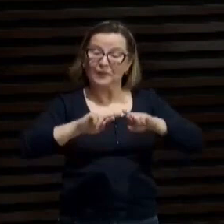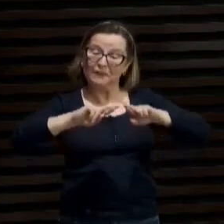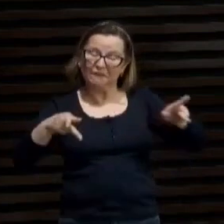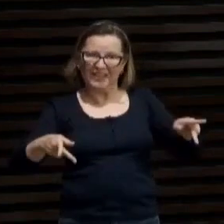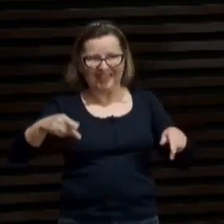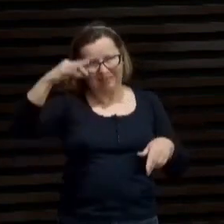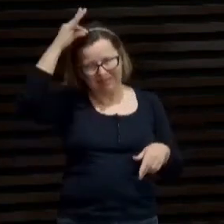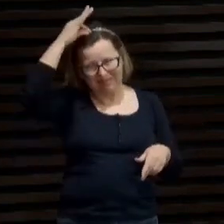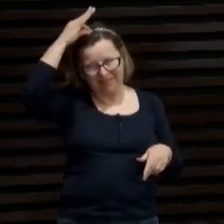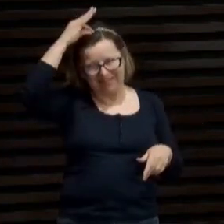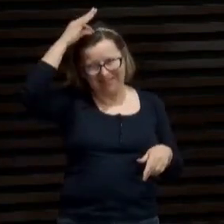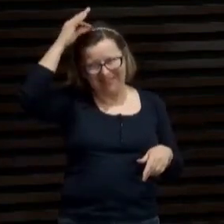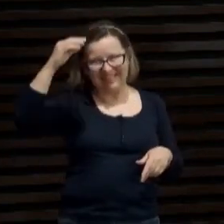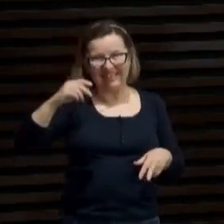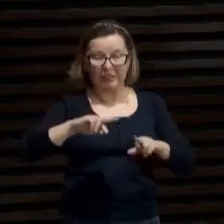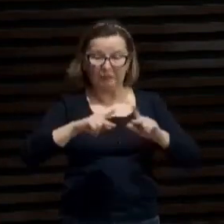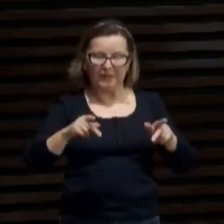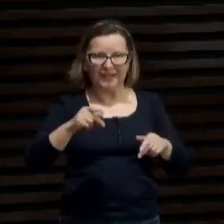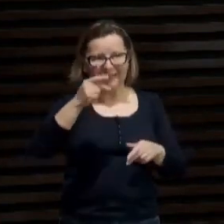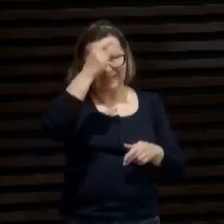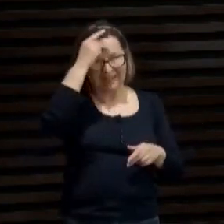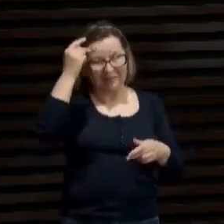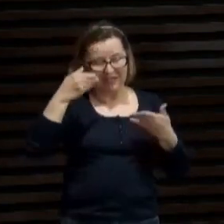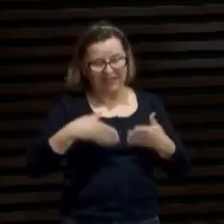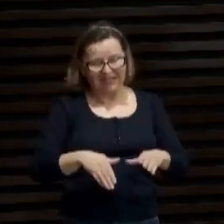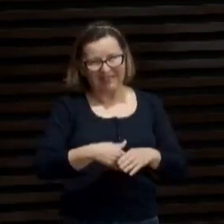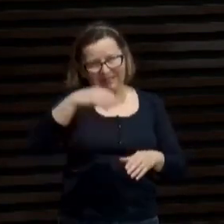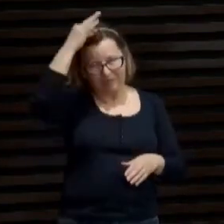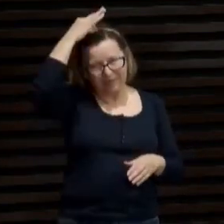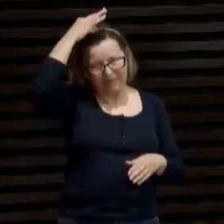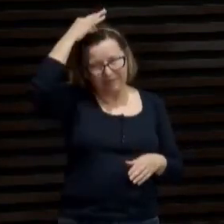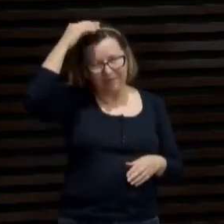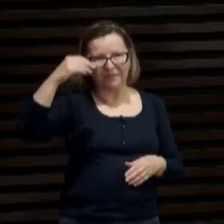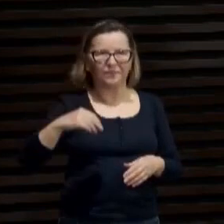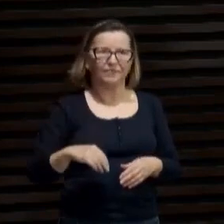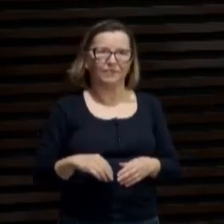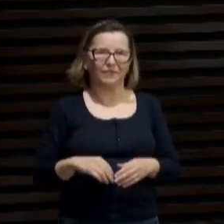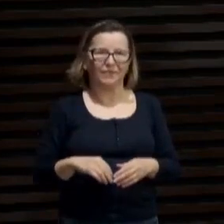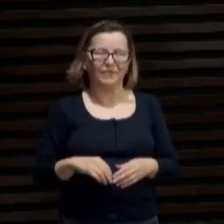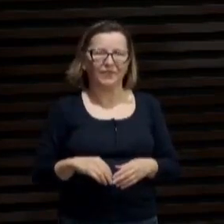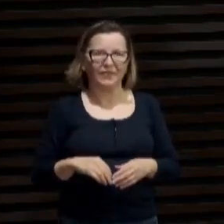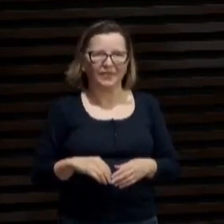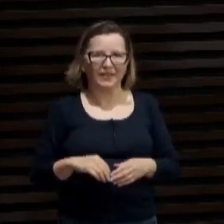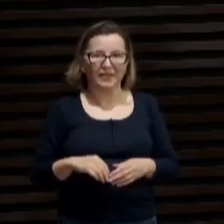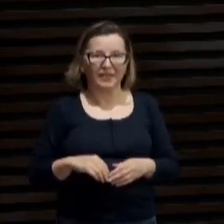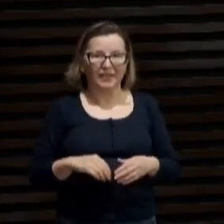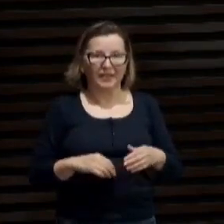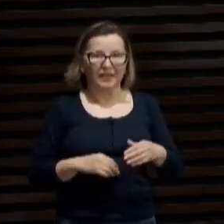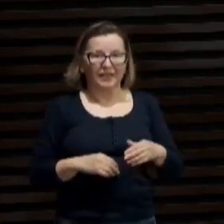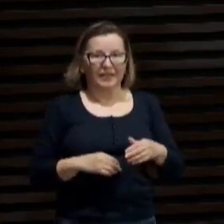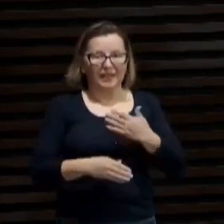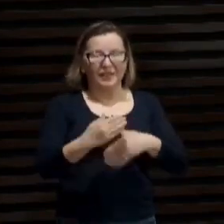por aquele que nasceu de novo. Se discernem por aqueles que receberam o Espírito de Deus pela graça dele, pela sua misericórdia, pela